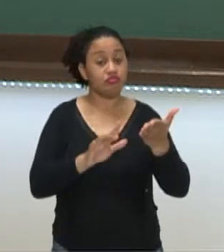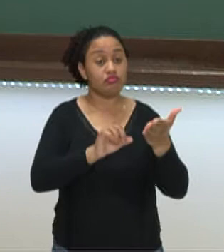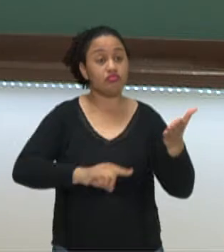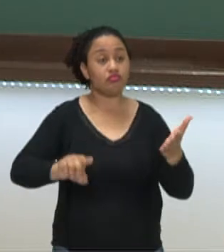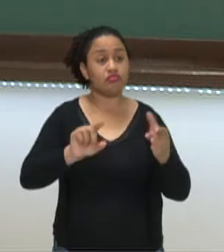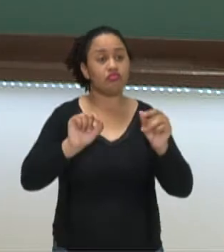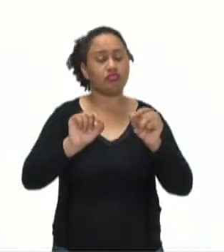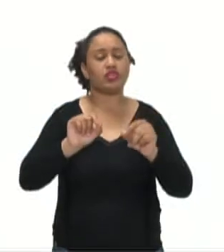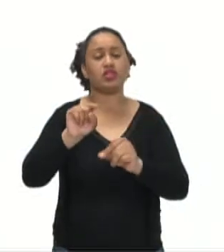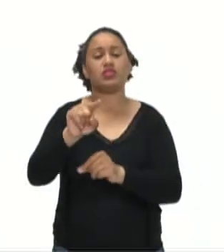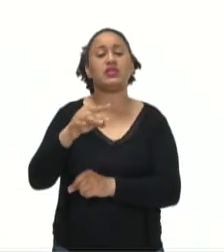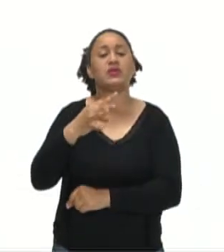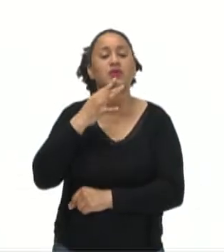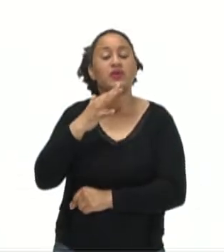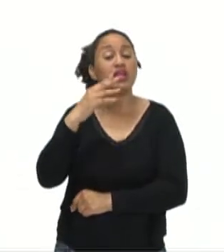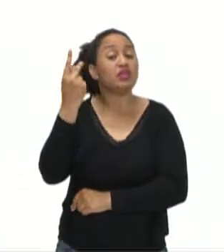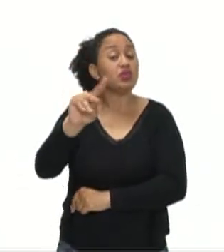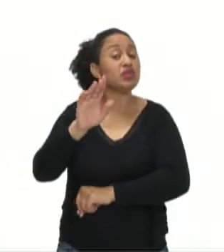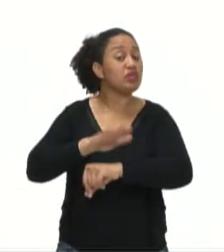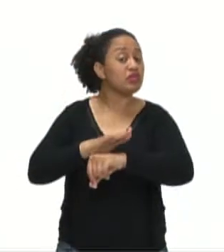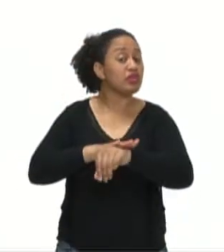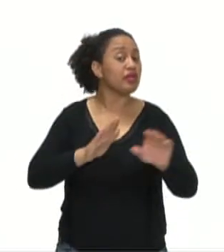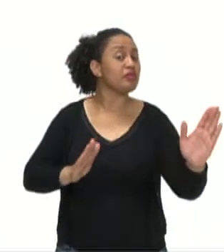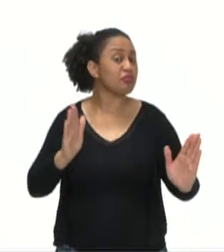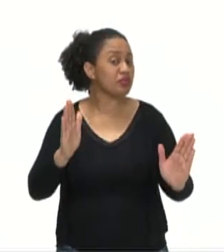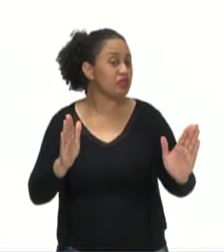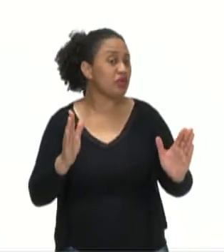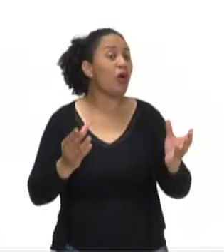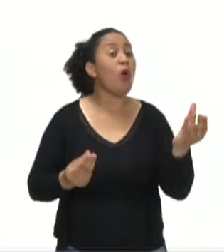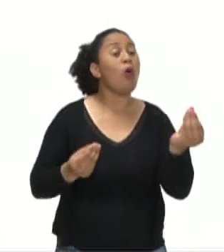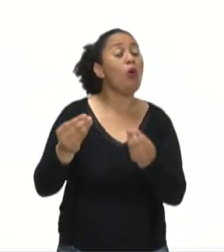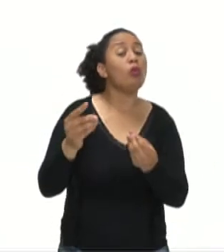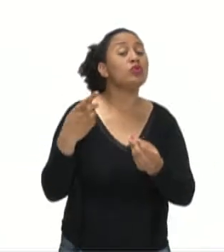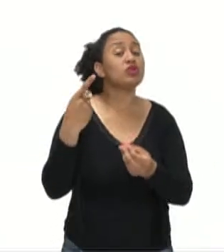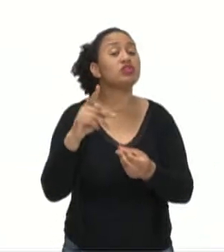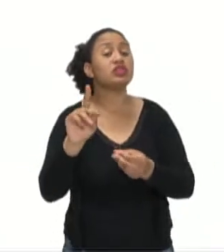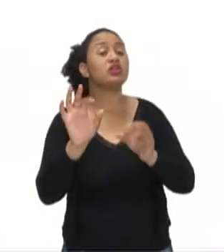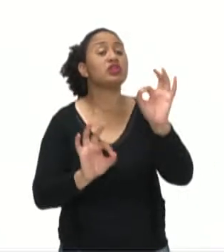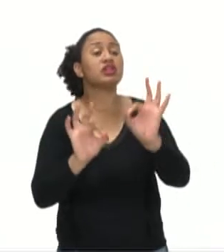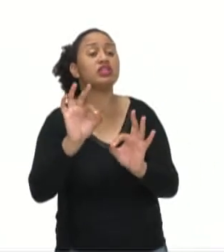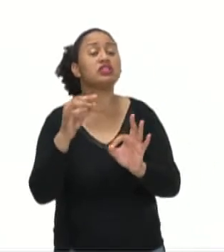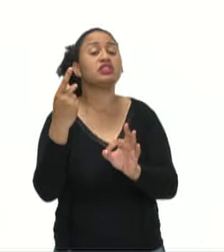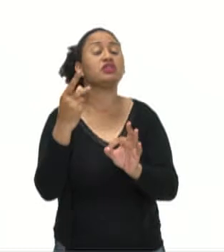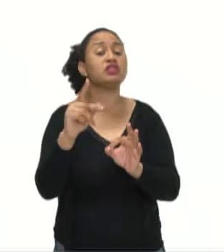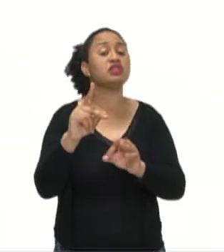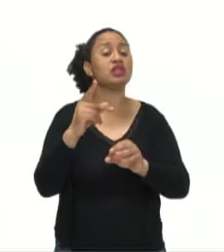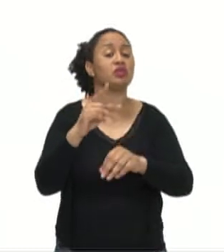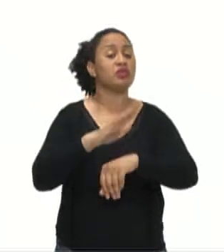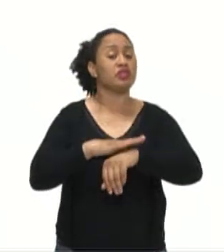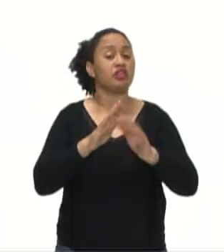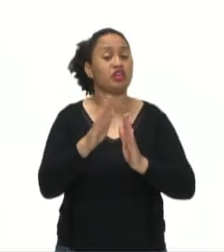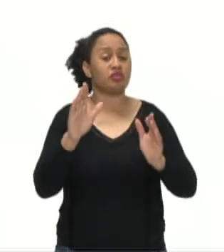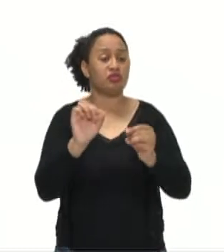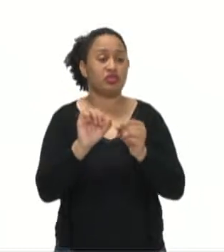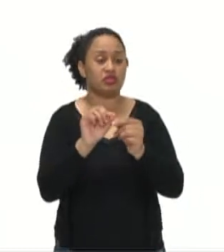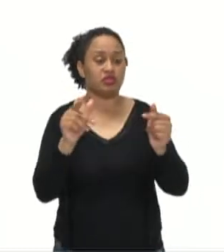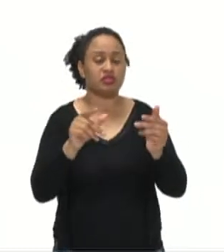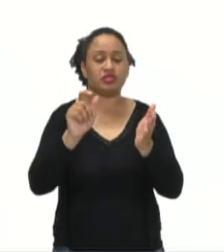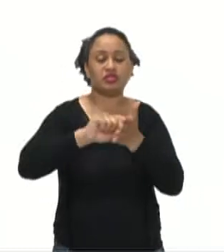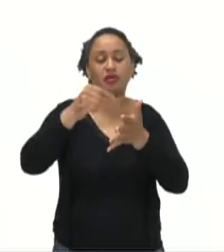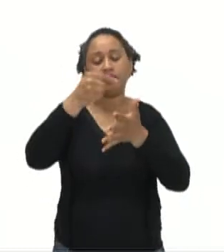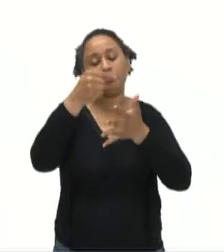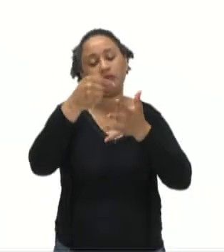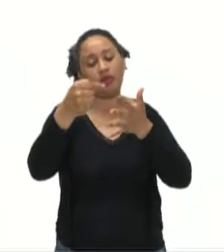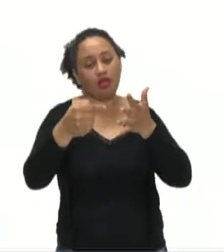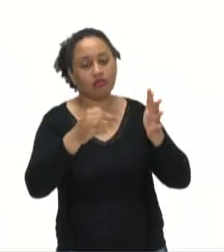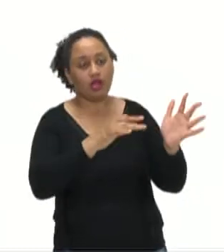então. Você conhece o seu tempo? Como você gerencia o tempo para as suas coisas? Escreva uma lista da sua